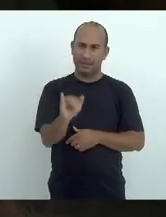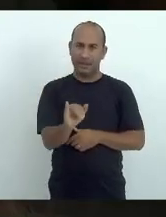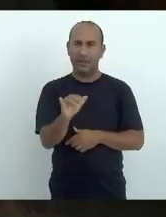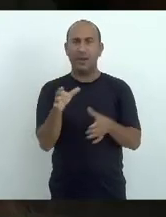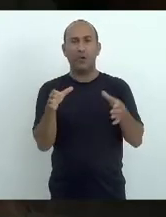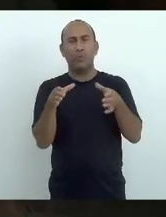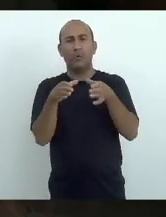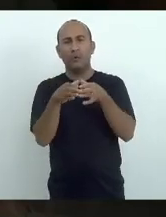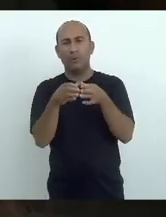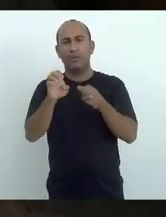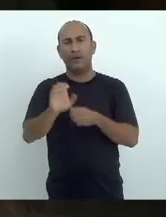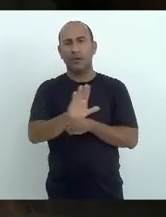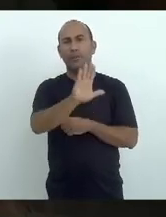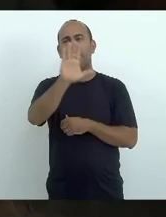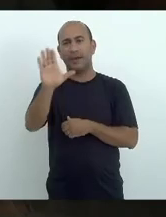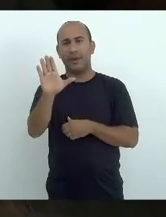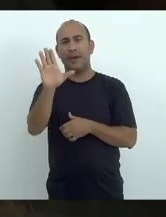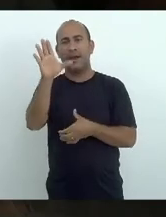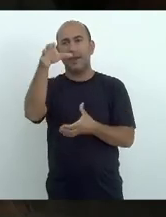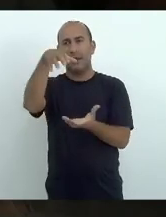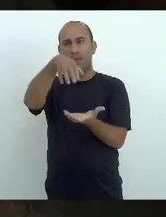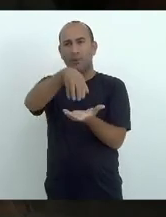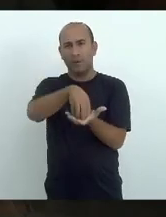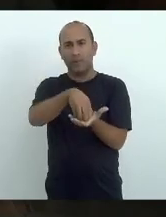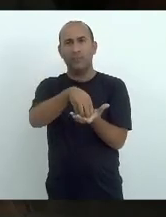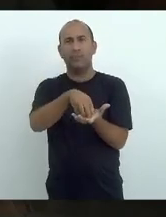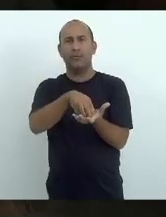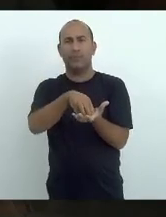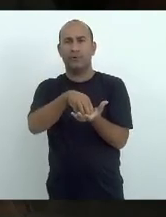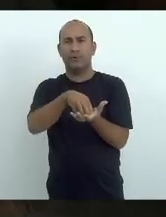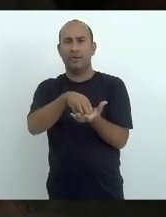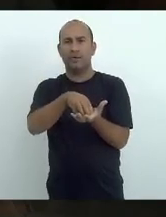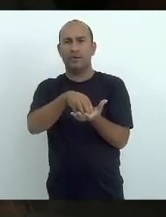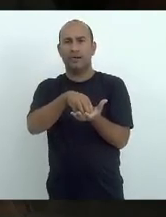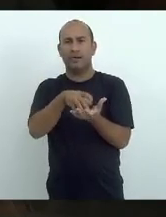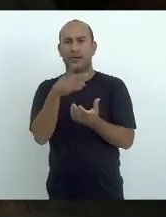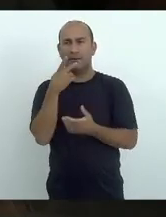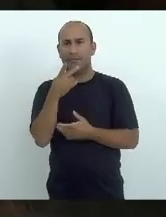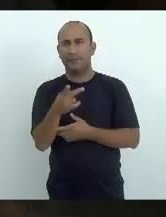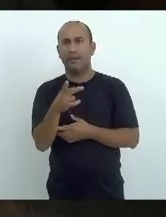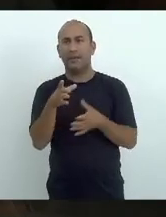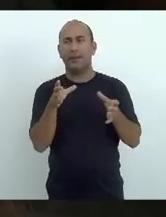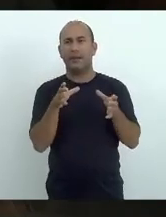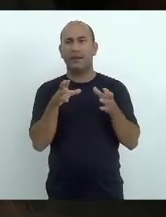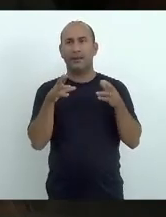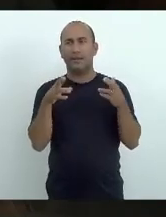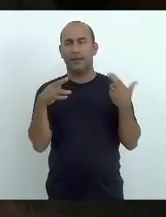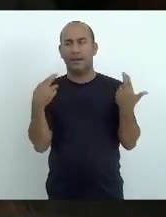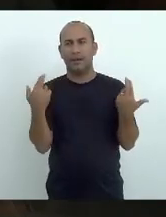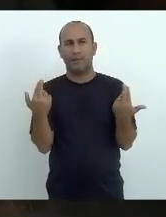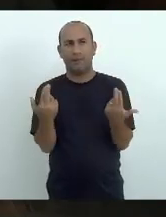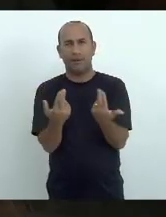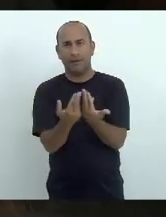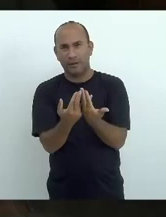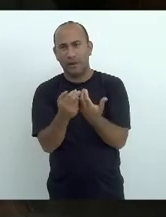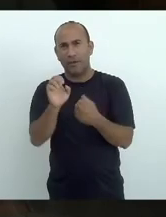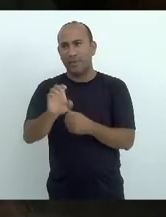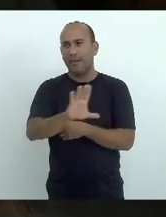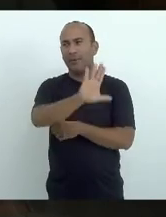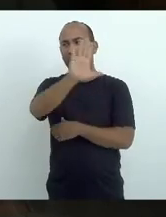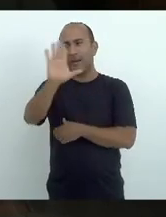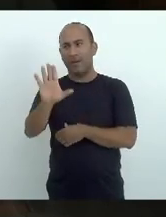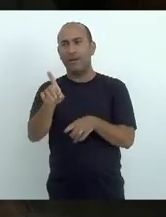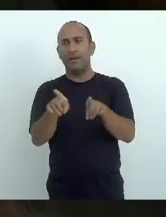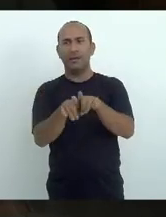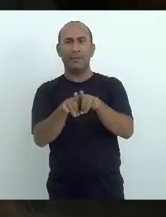Europeia, que é o órgão executivo, né, da União Europeia, e o